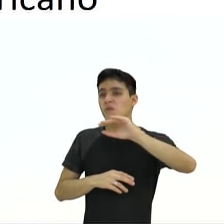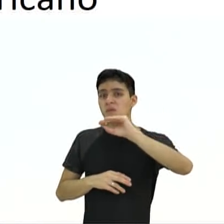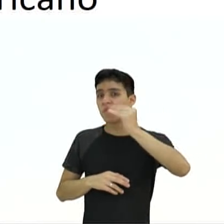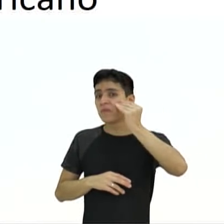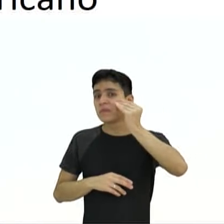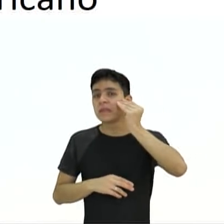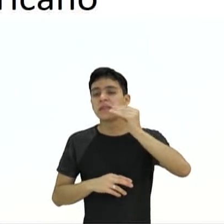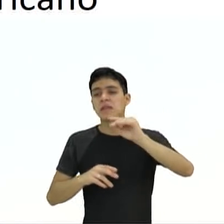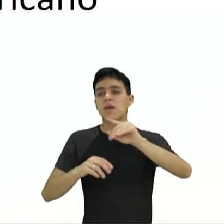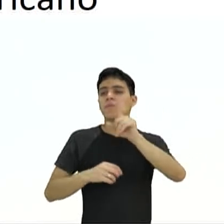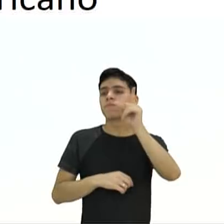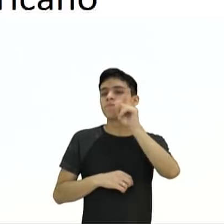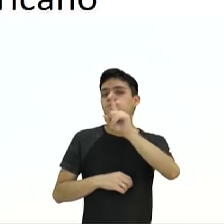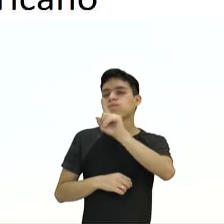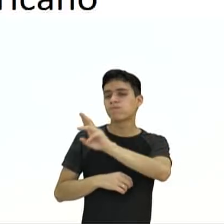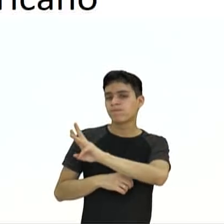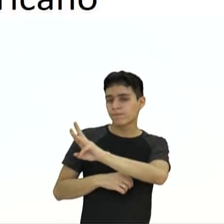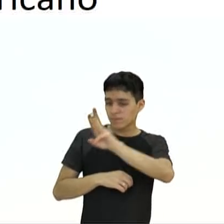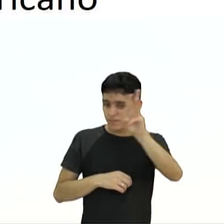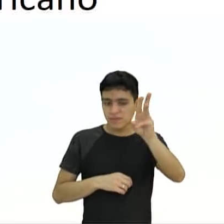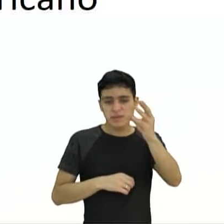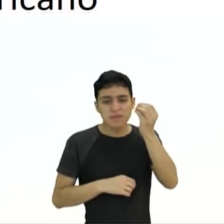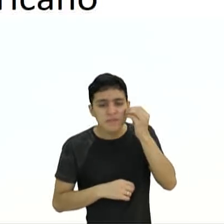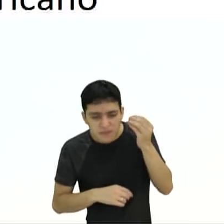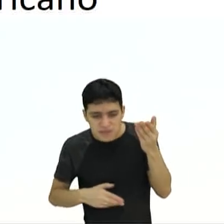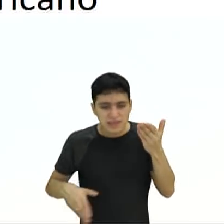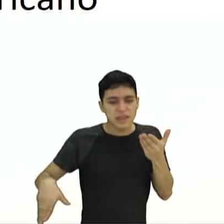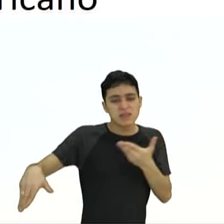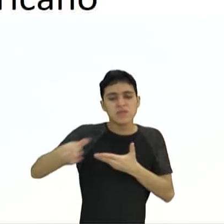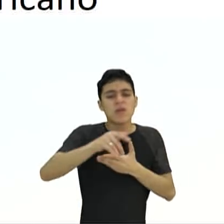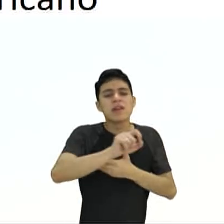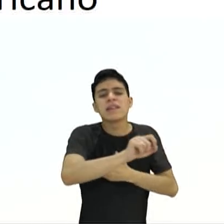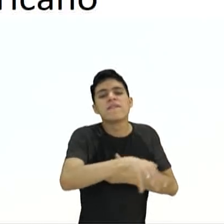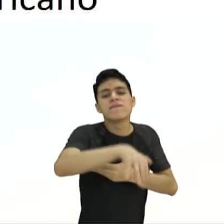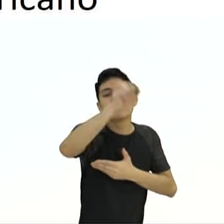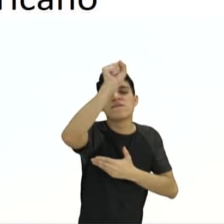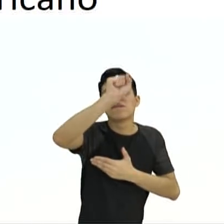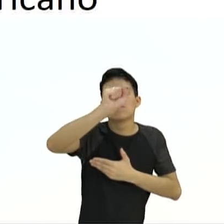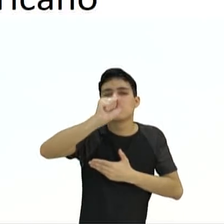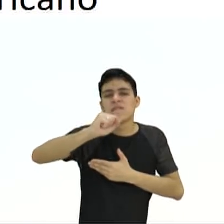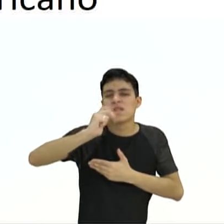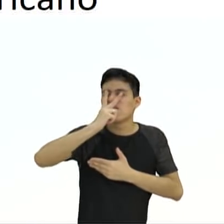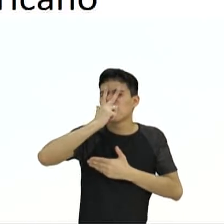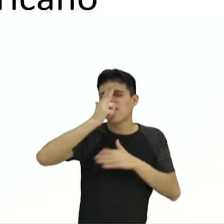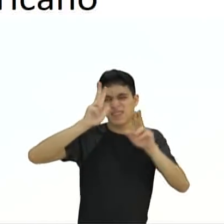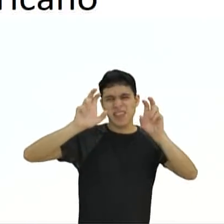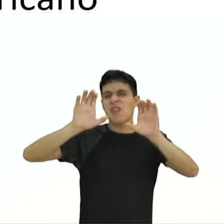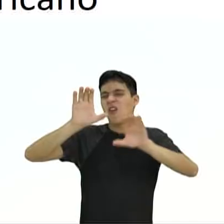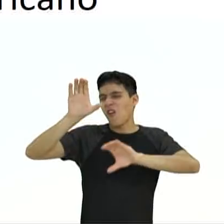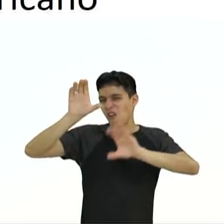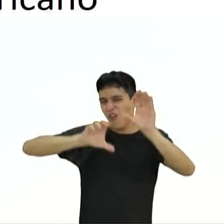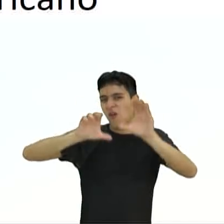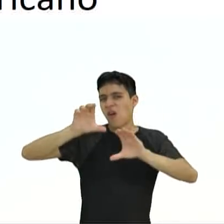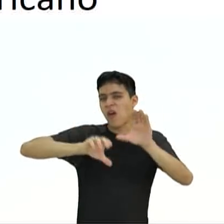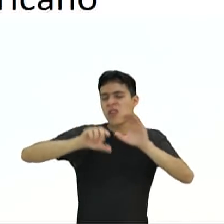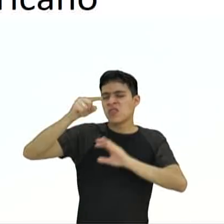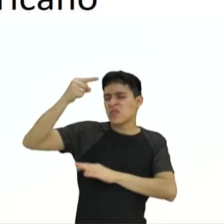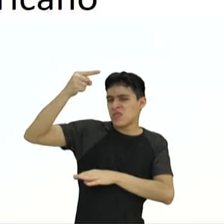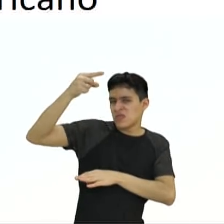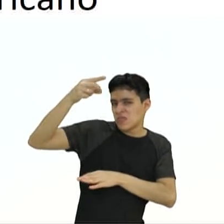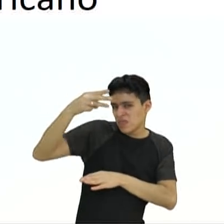americano Earth 1000, certo? Então é um site que ele propõe um concurso para pessoas que trabalham